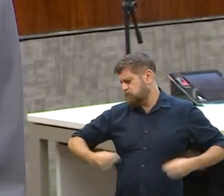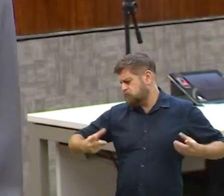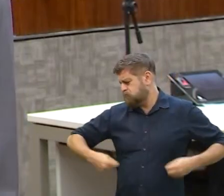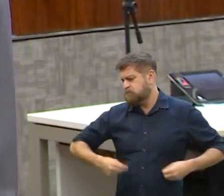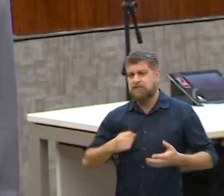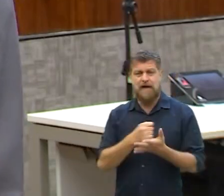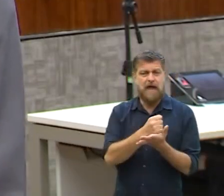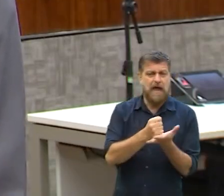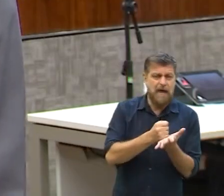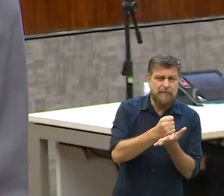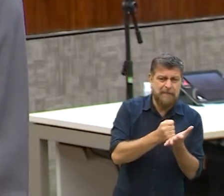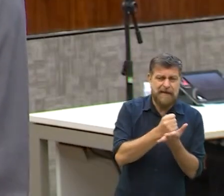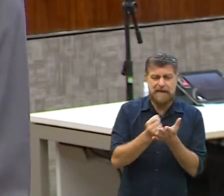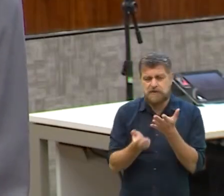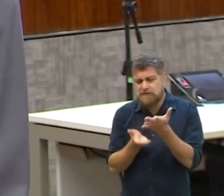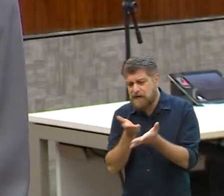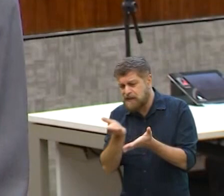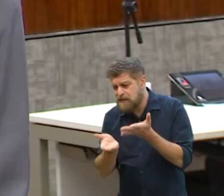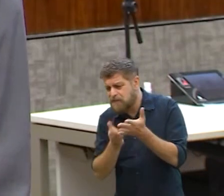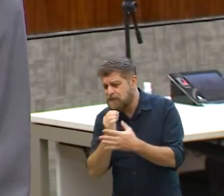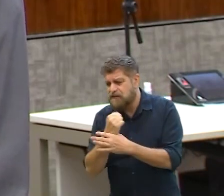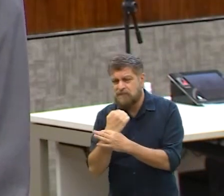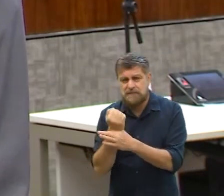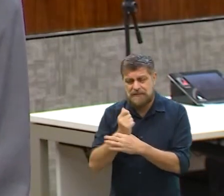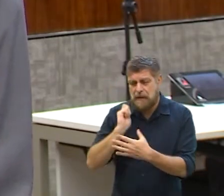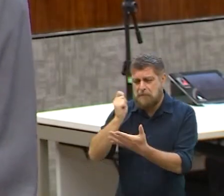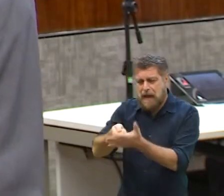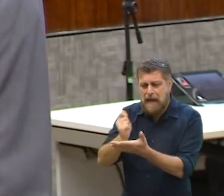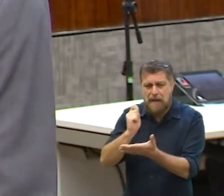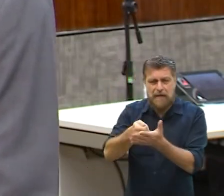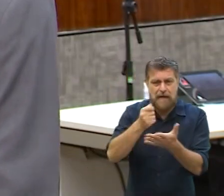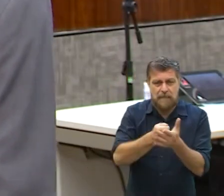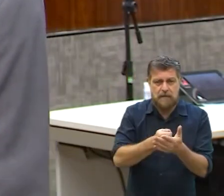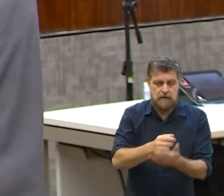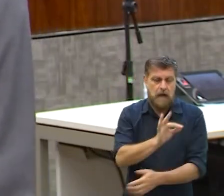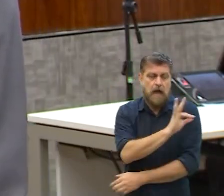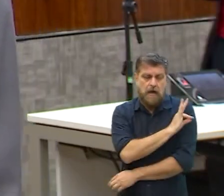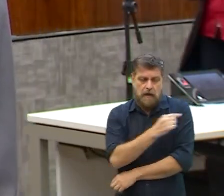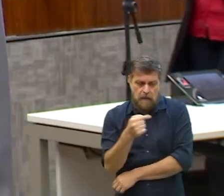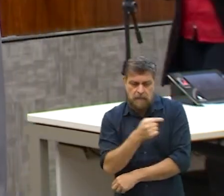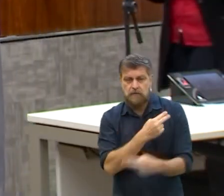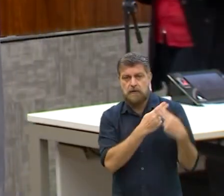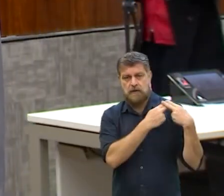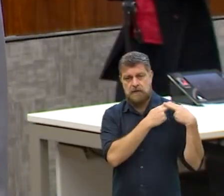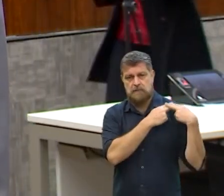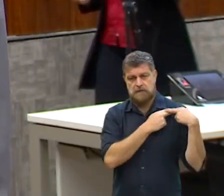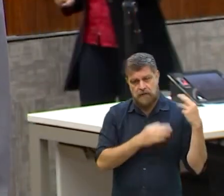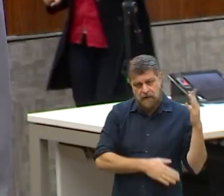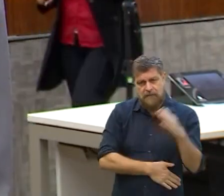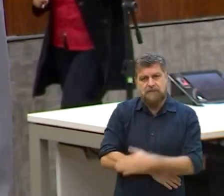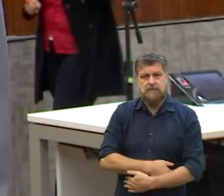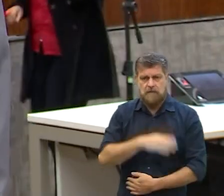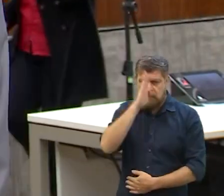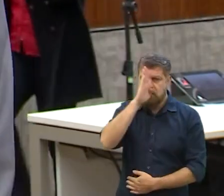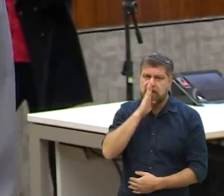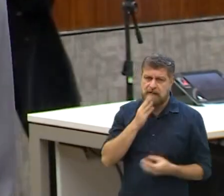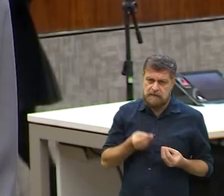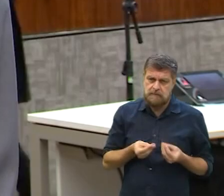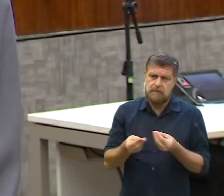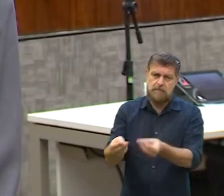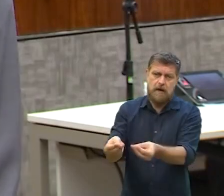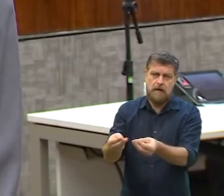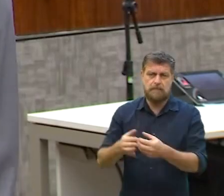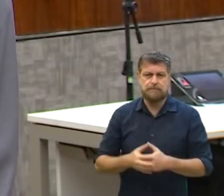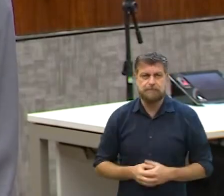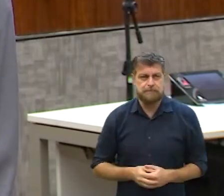gastado muito com remédio, tratamento, fisioterapia, ver se o município consegue dispensar essas fraldas para esse